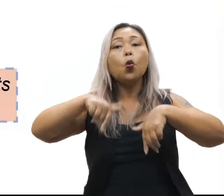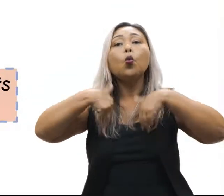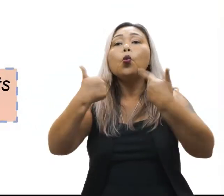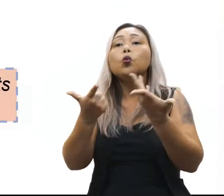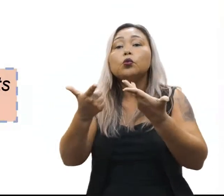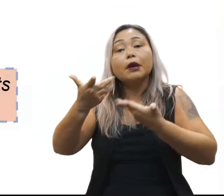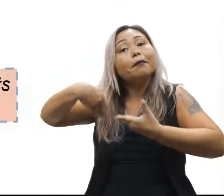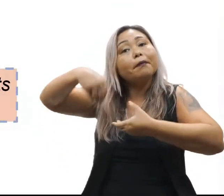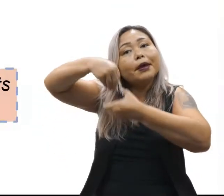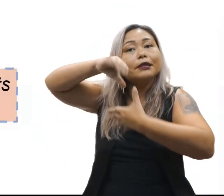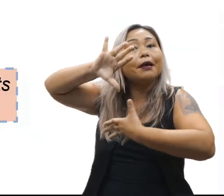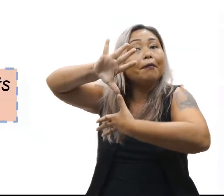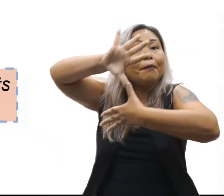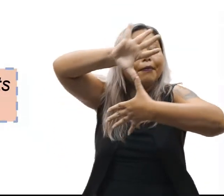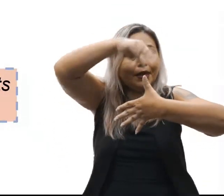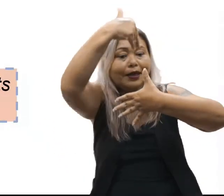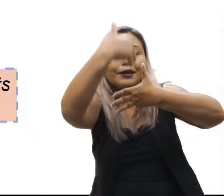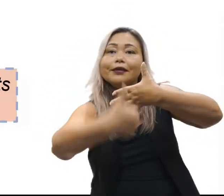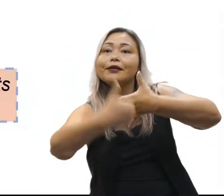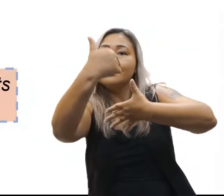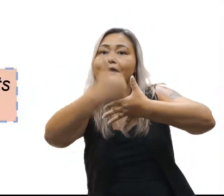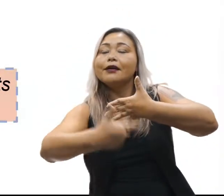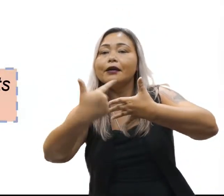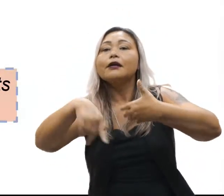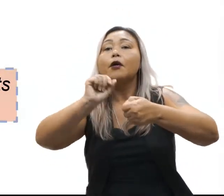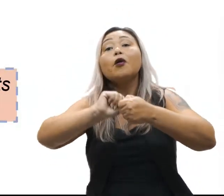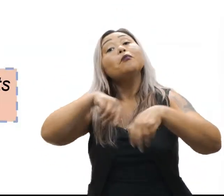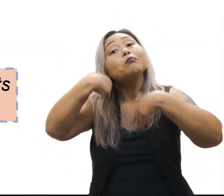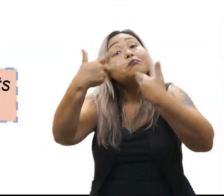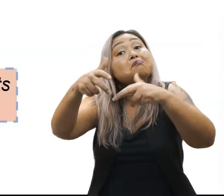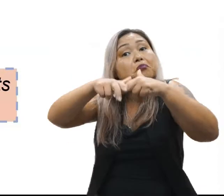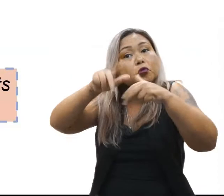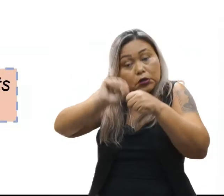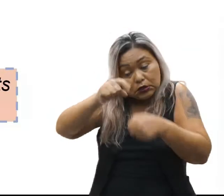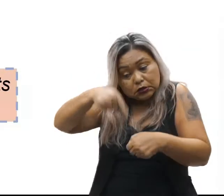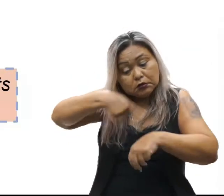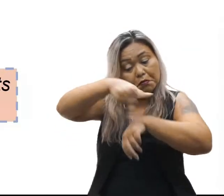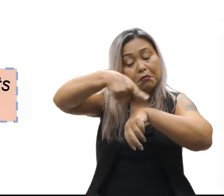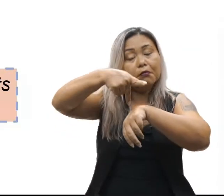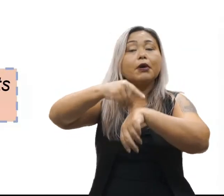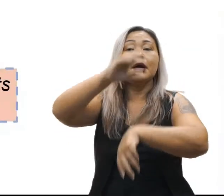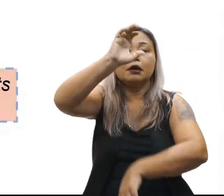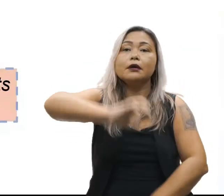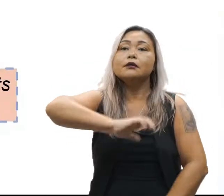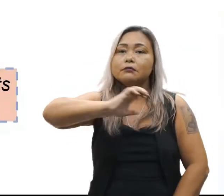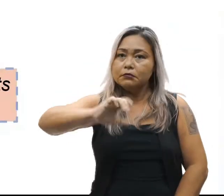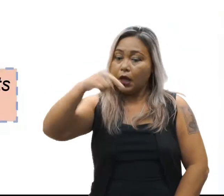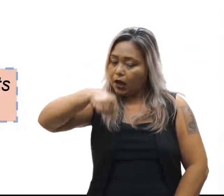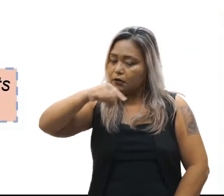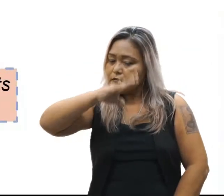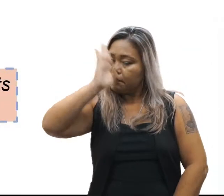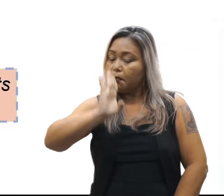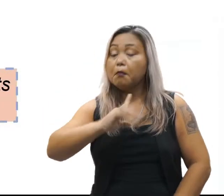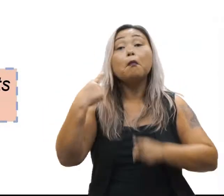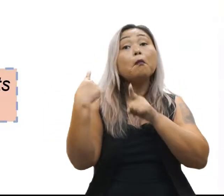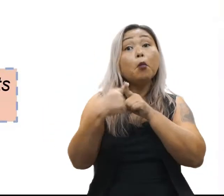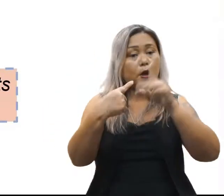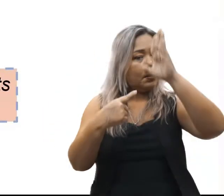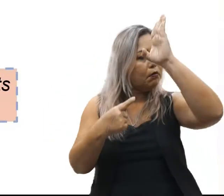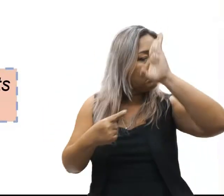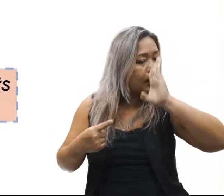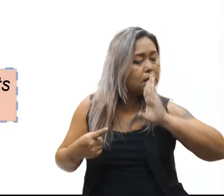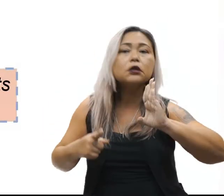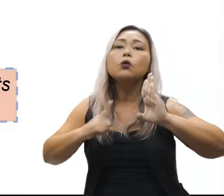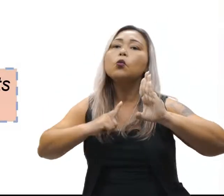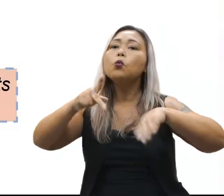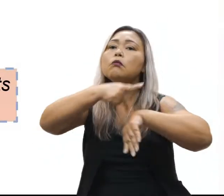Américas, o Ocidente, né? Por isso nós somos um país cristão, diga-se de passagem, porque o Brasil é um dos